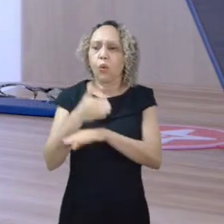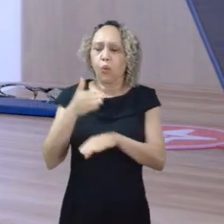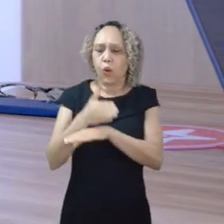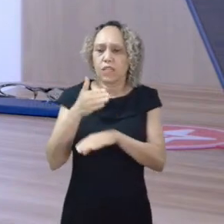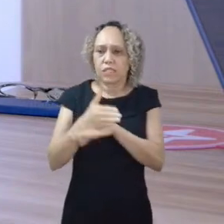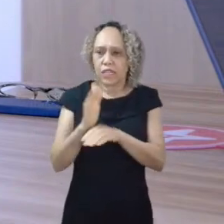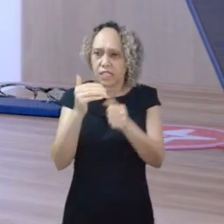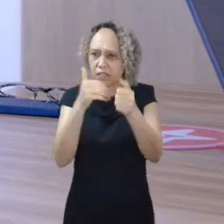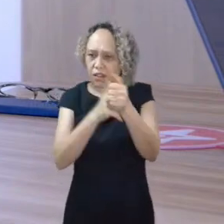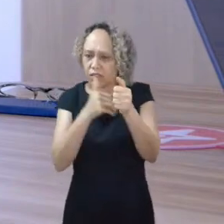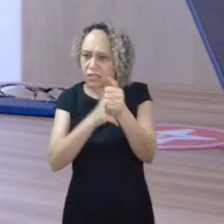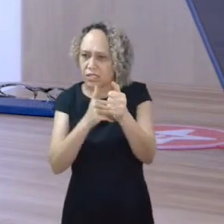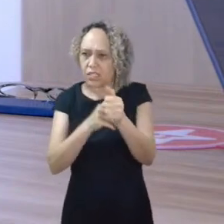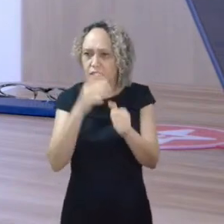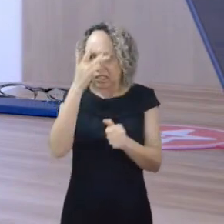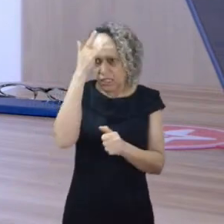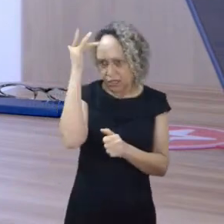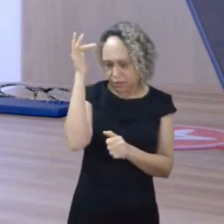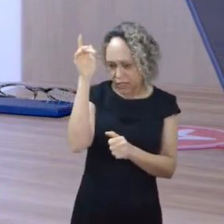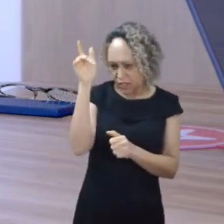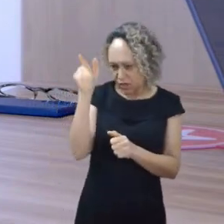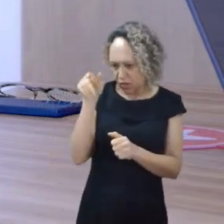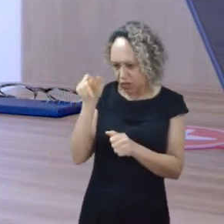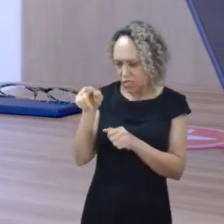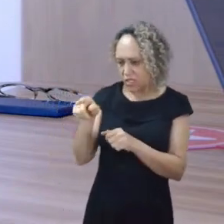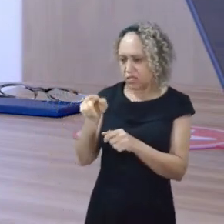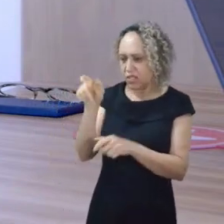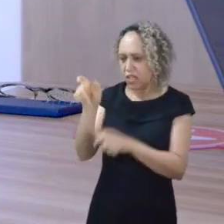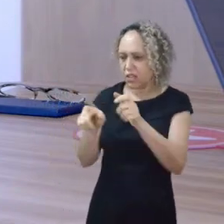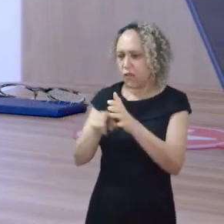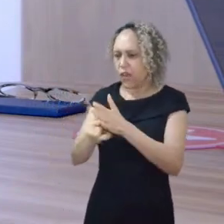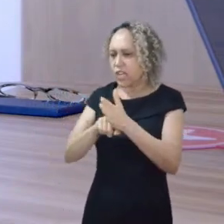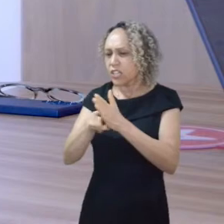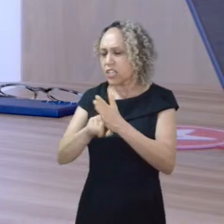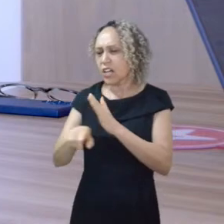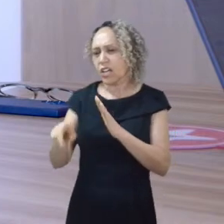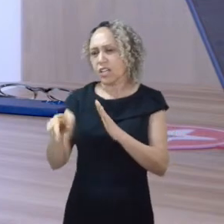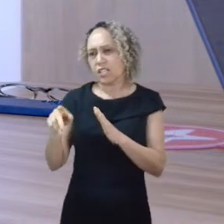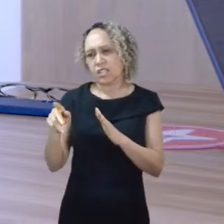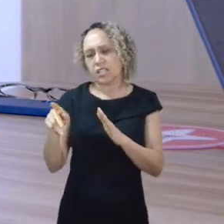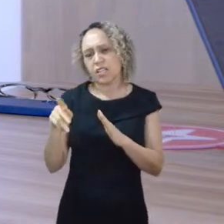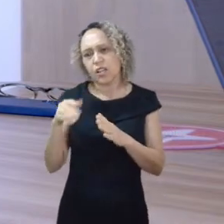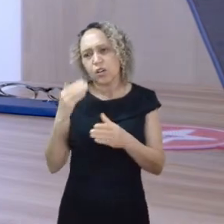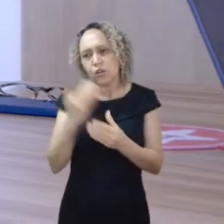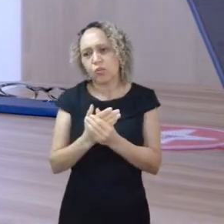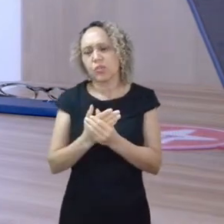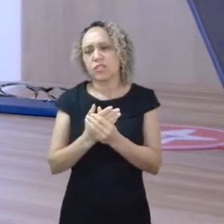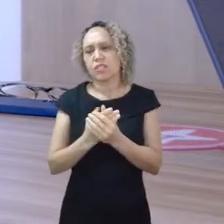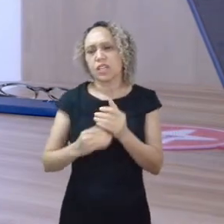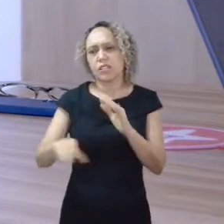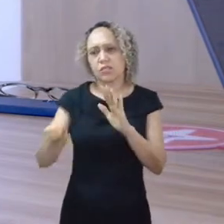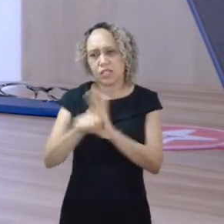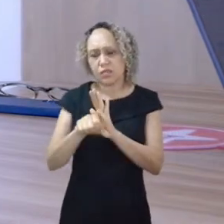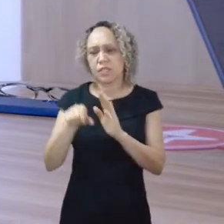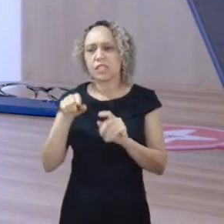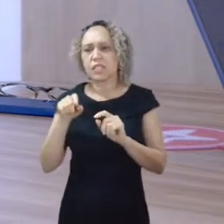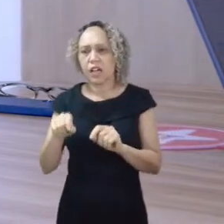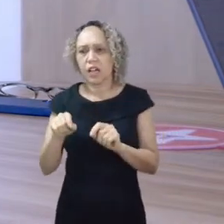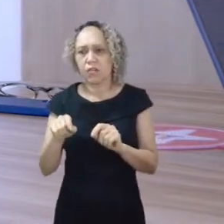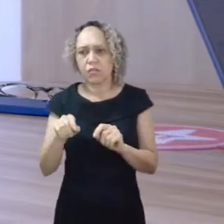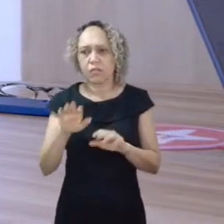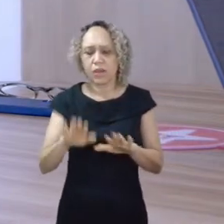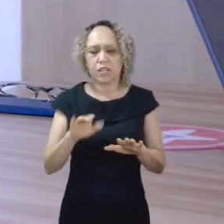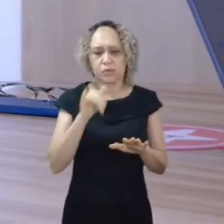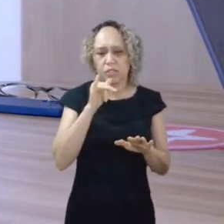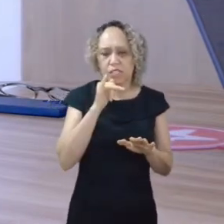de pessoas investigadas num processo penal deve ser feito sim por uma decisão judicial, mas daqueles conteúdos que são sigilosos